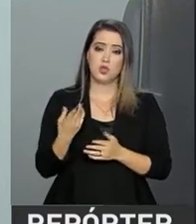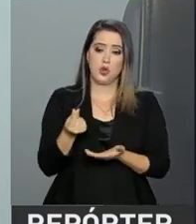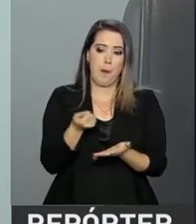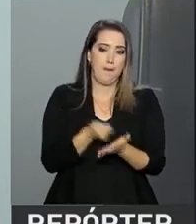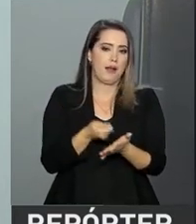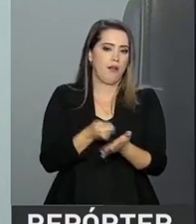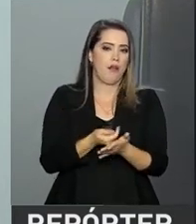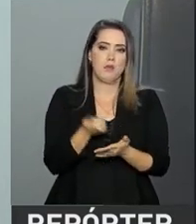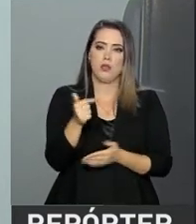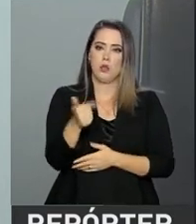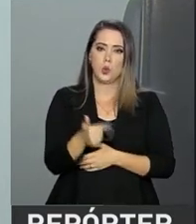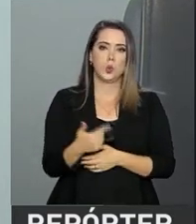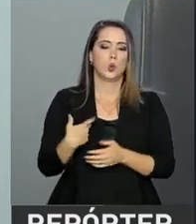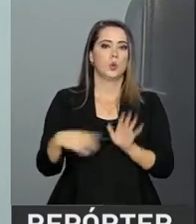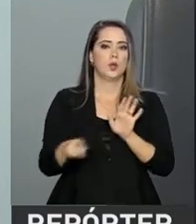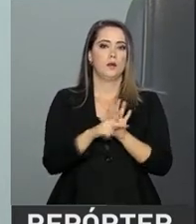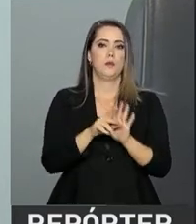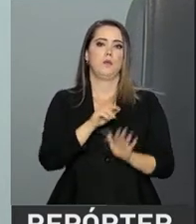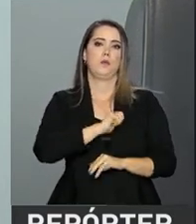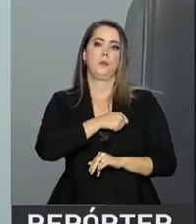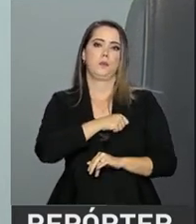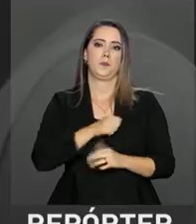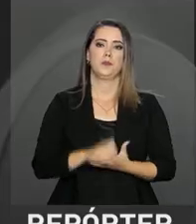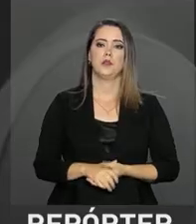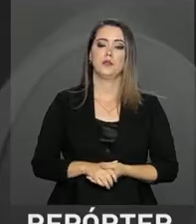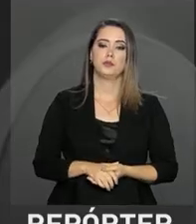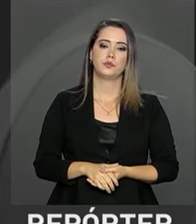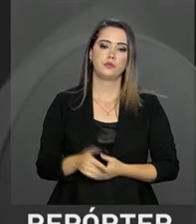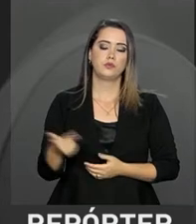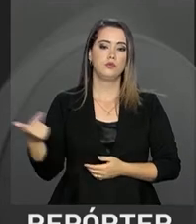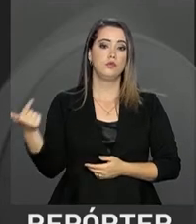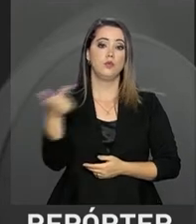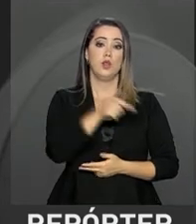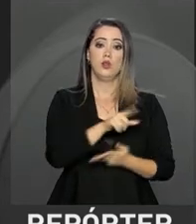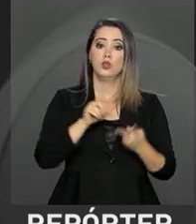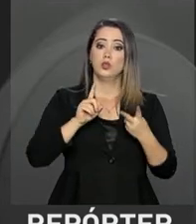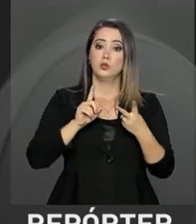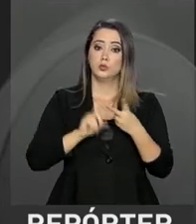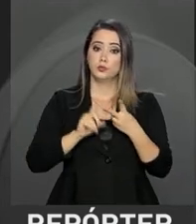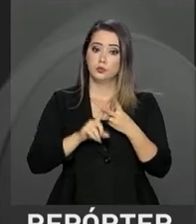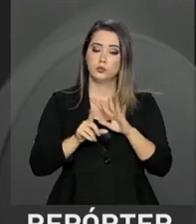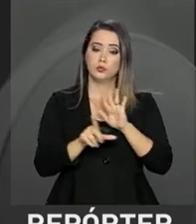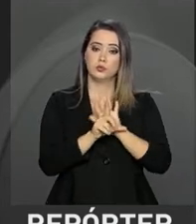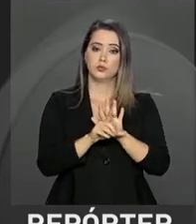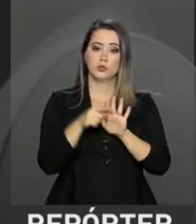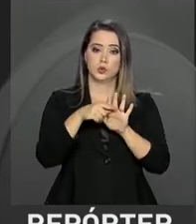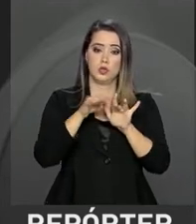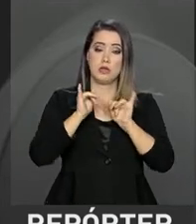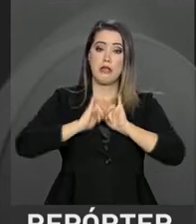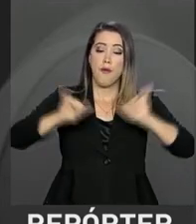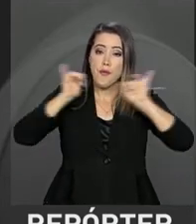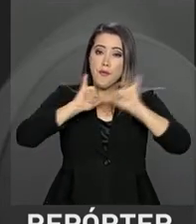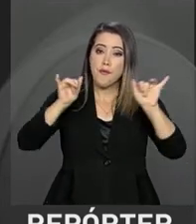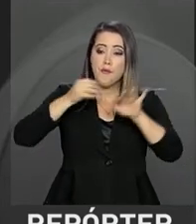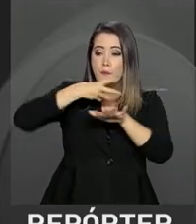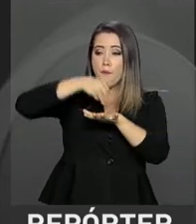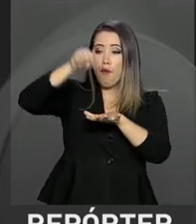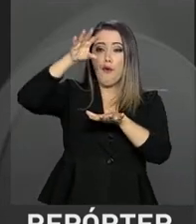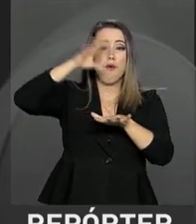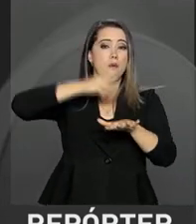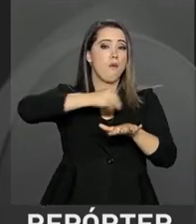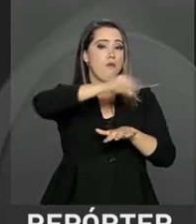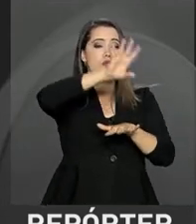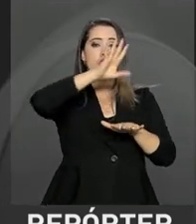não pode ser arbitrada na fase policial a outra lei diz que a propagação na internet de qualquer ofensa